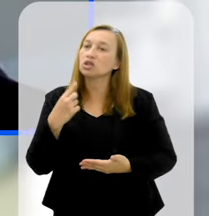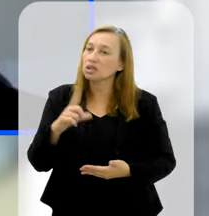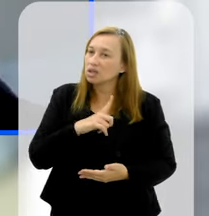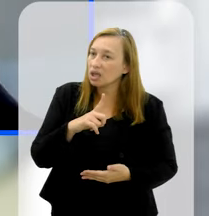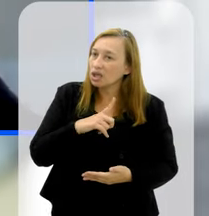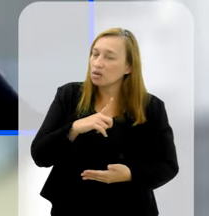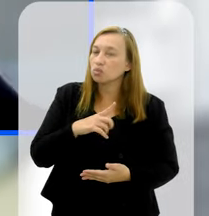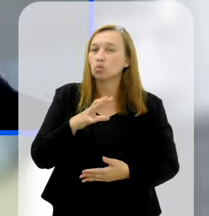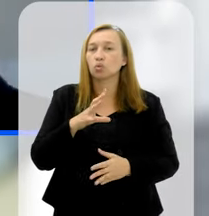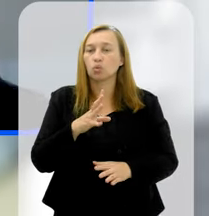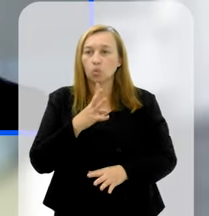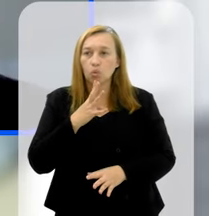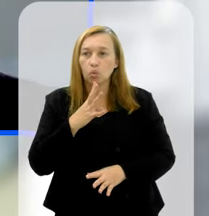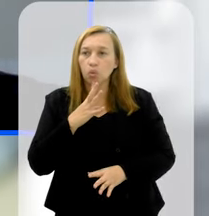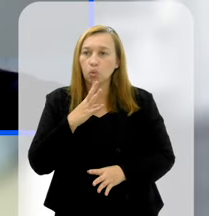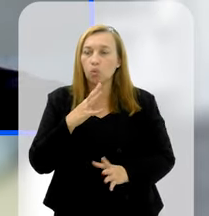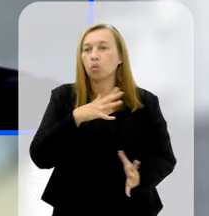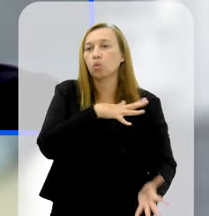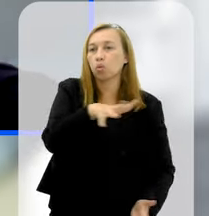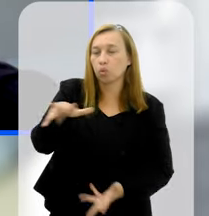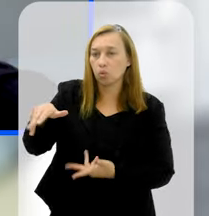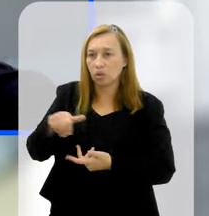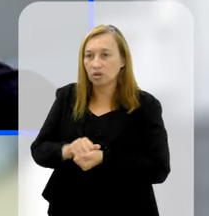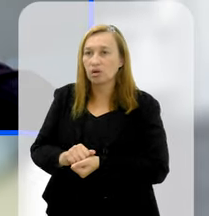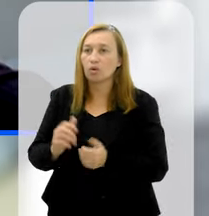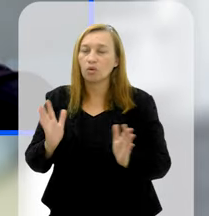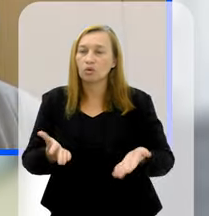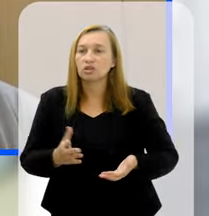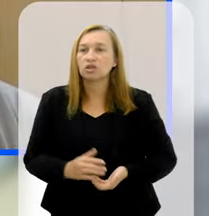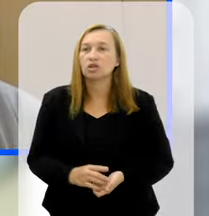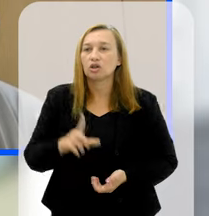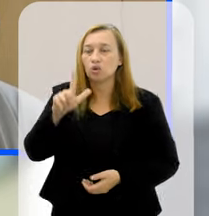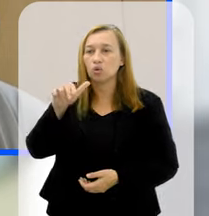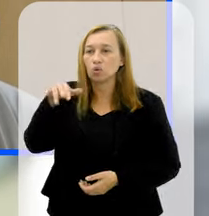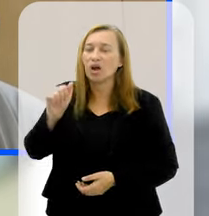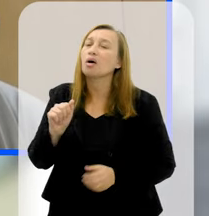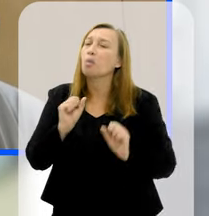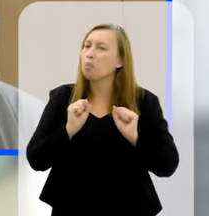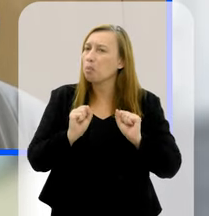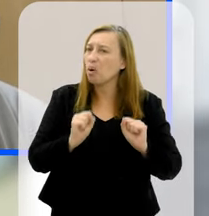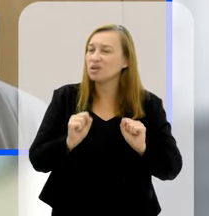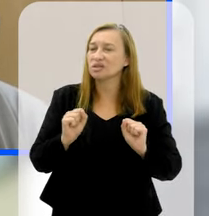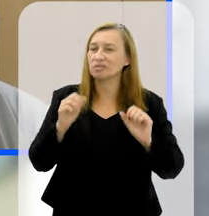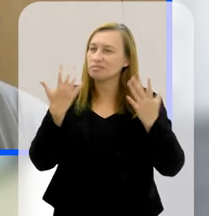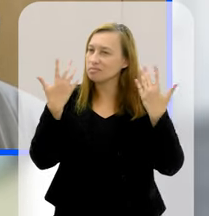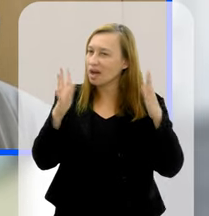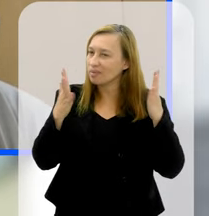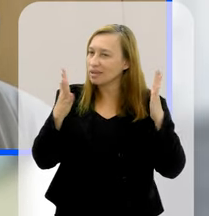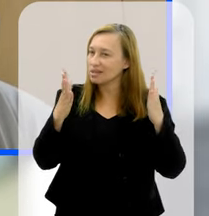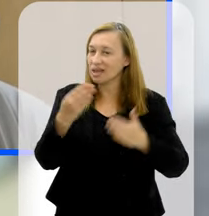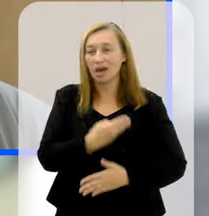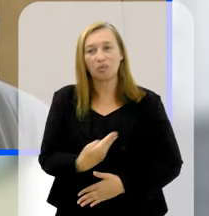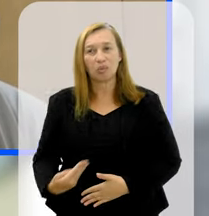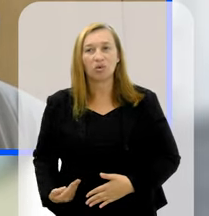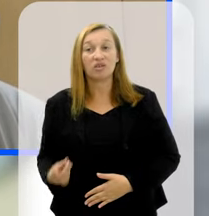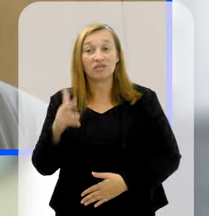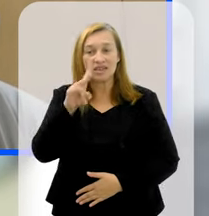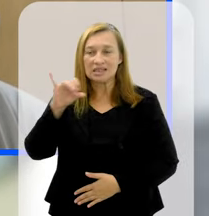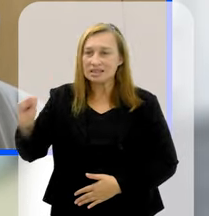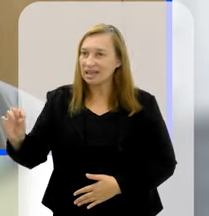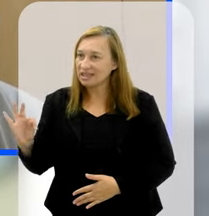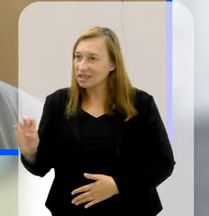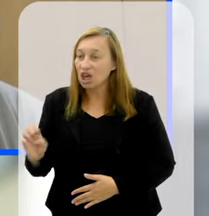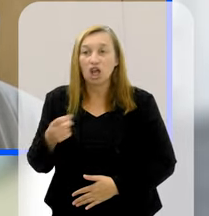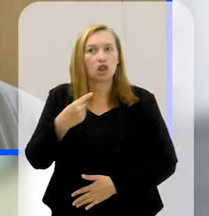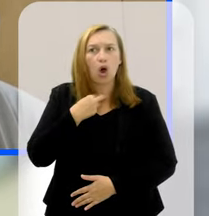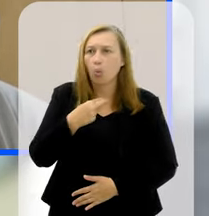é que nós temos um reconhecimento internacional hoje em dia. Ô, Lucas, Posso fazer aqui um elogio público, Vicente, Sim,